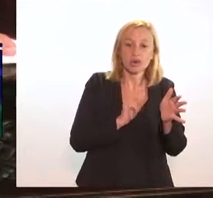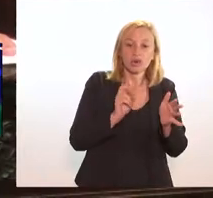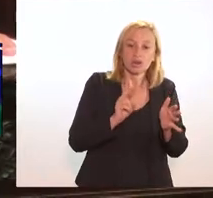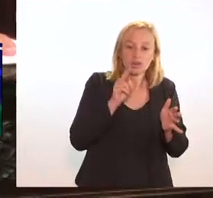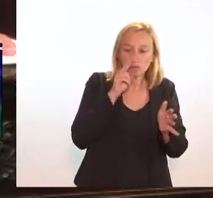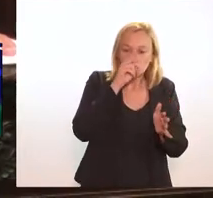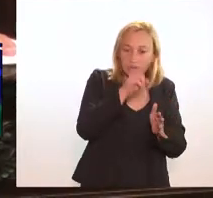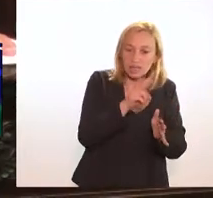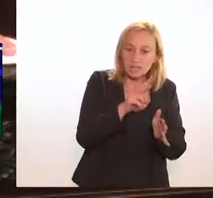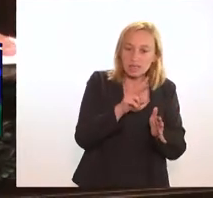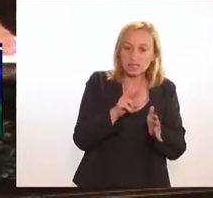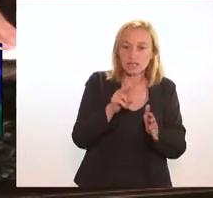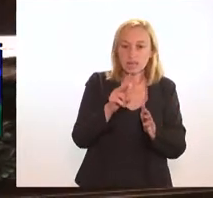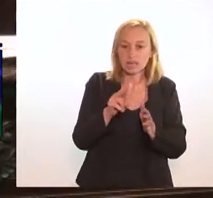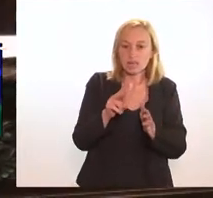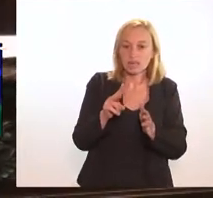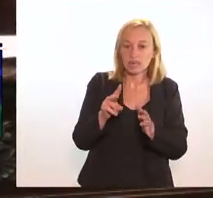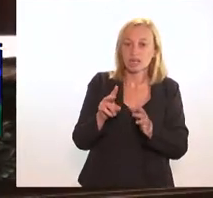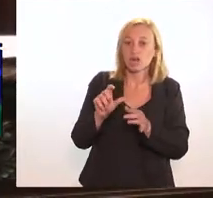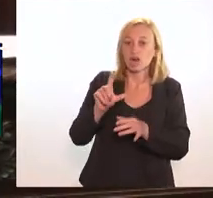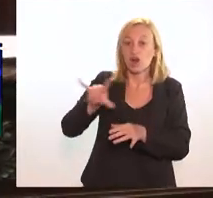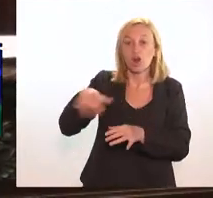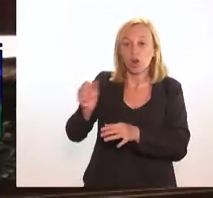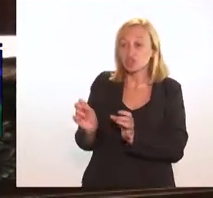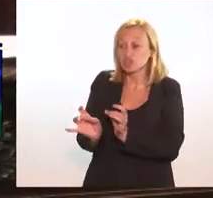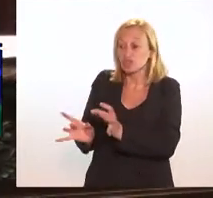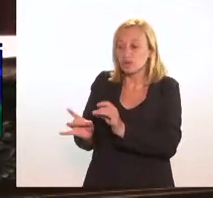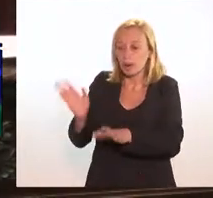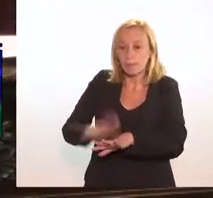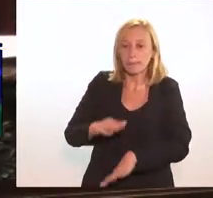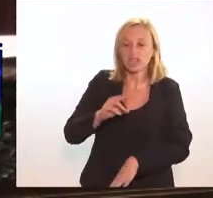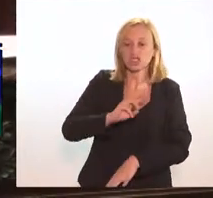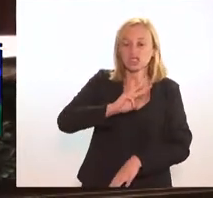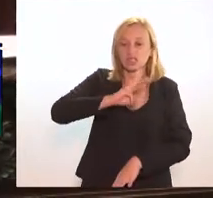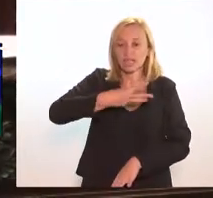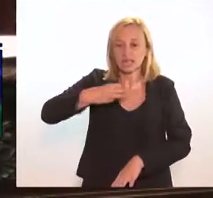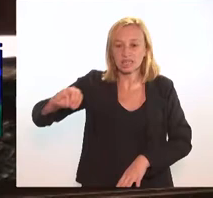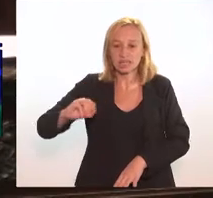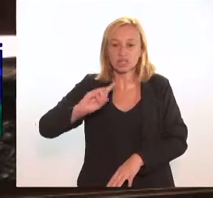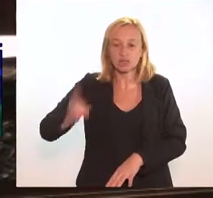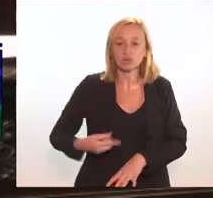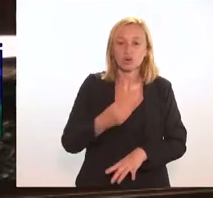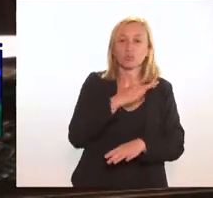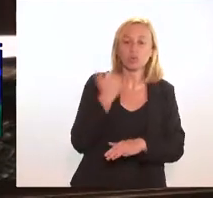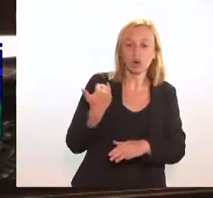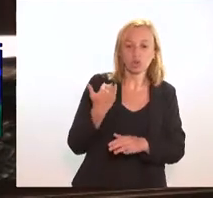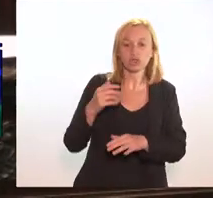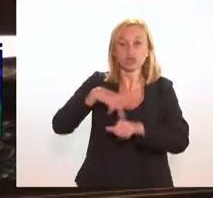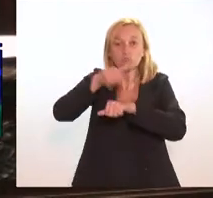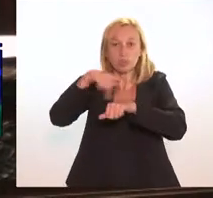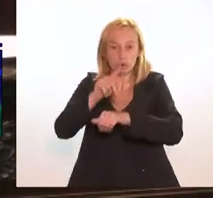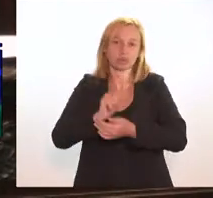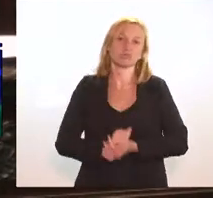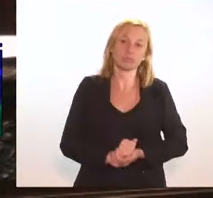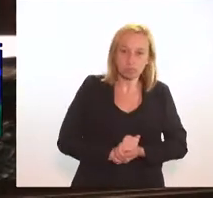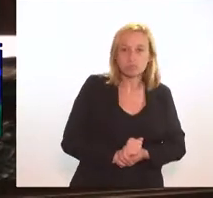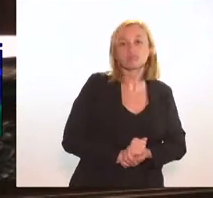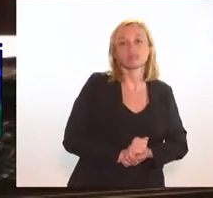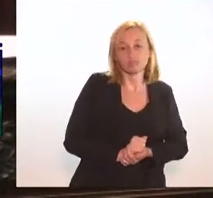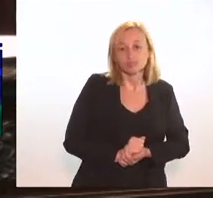fortalecer esses comerciantes. São mais de 300 mil mortes no país. Mais de 300 mil